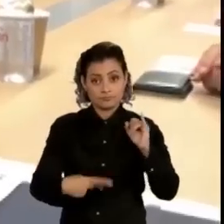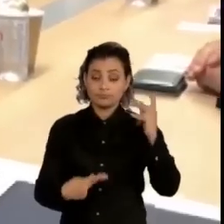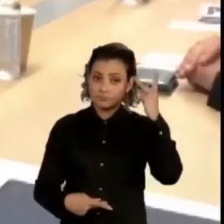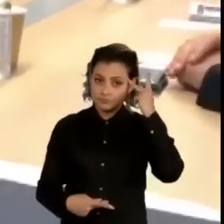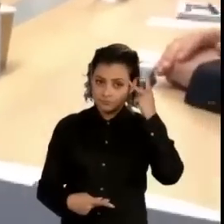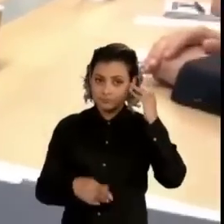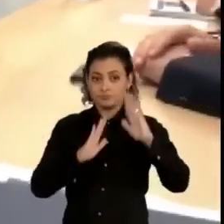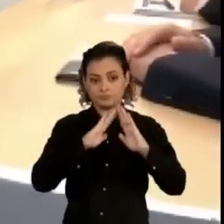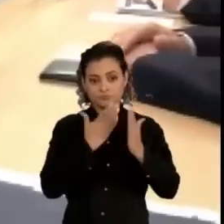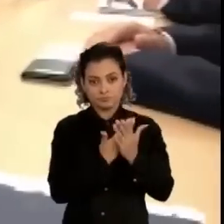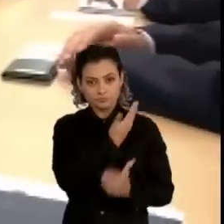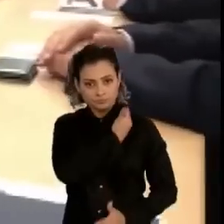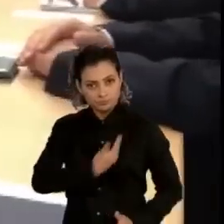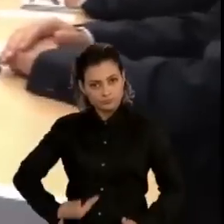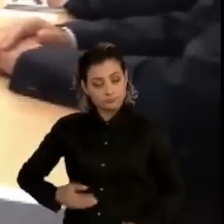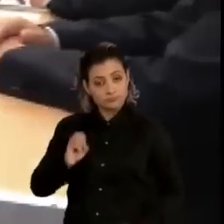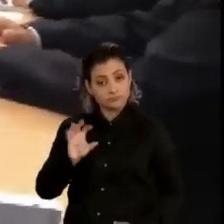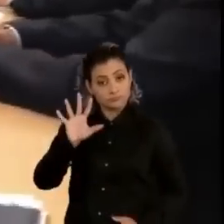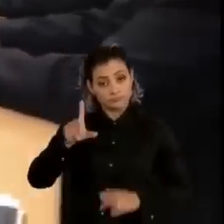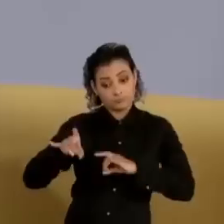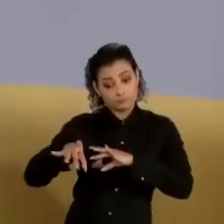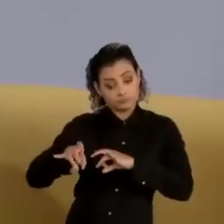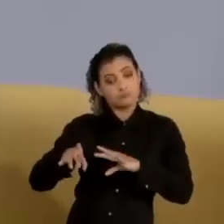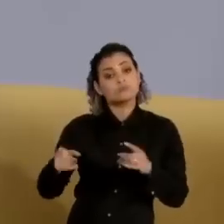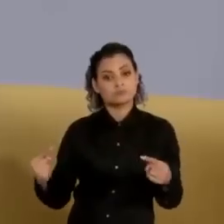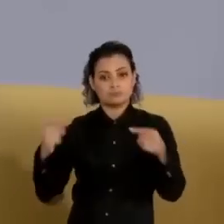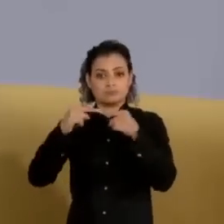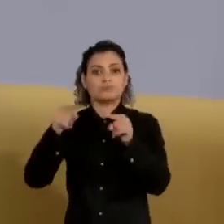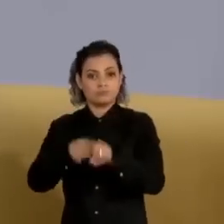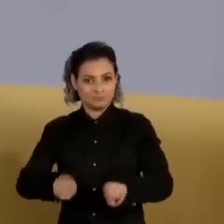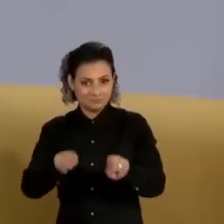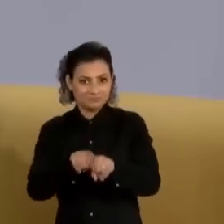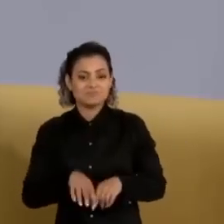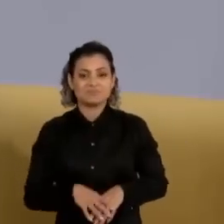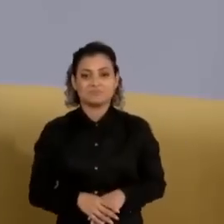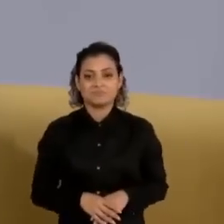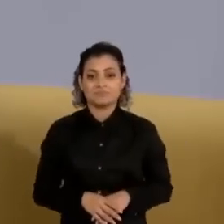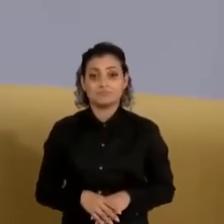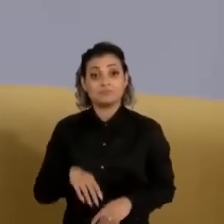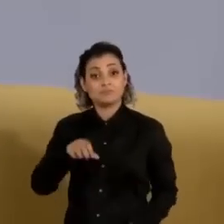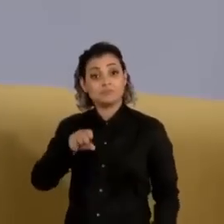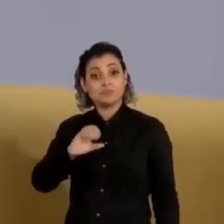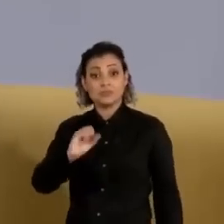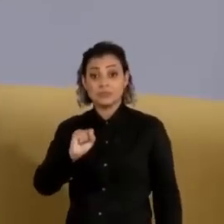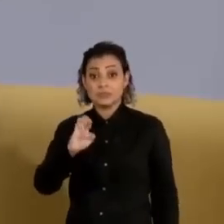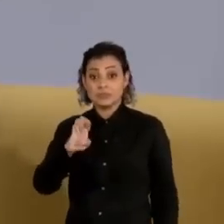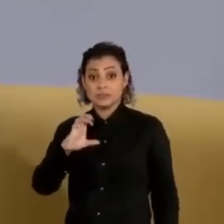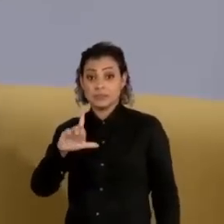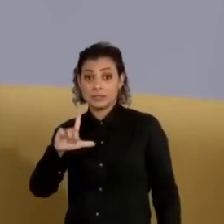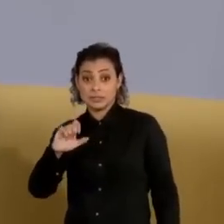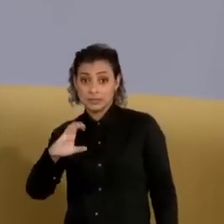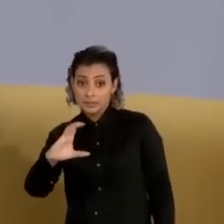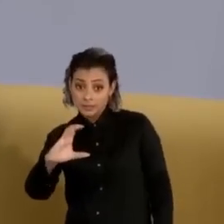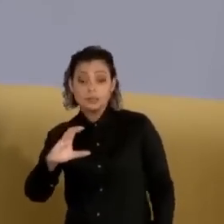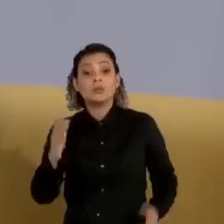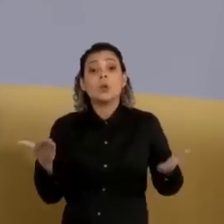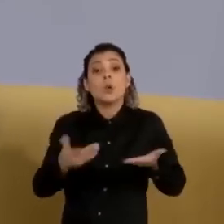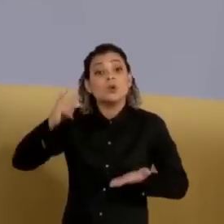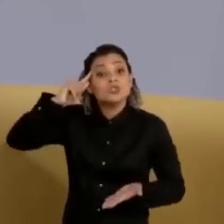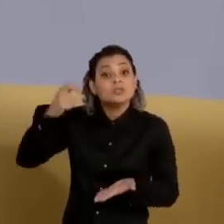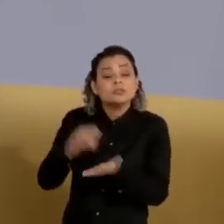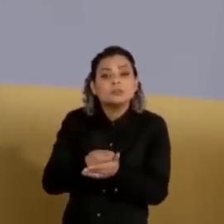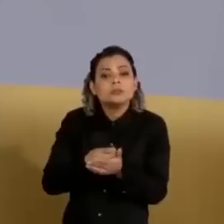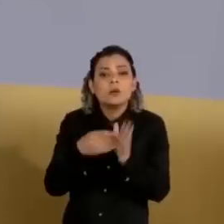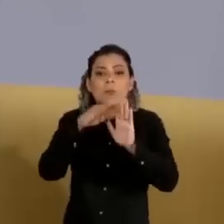escolas públicas, estaduais e técnicas. A Selic, a taxa básica de juros, será definida hoje,